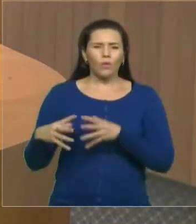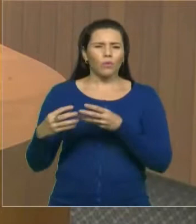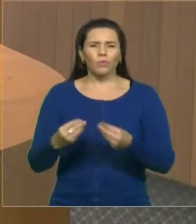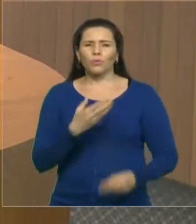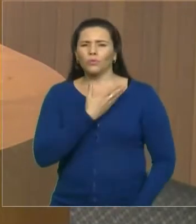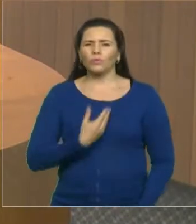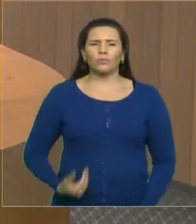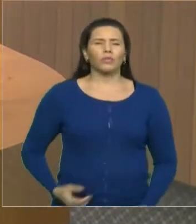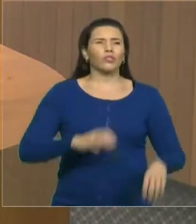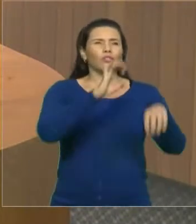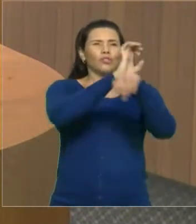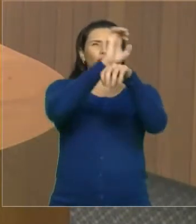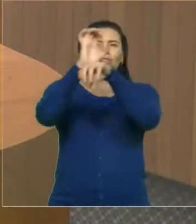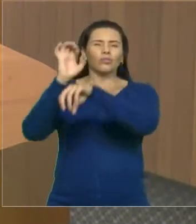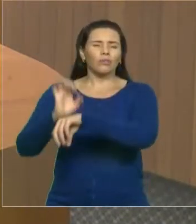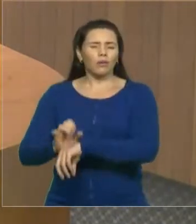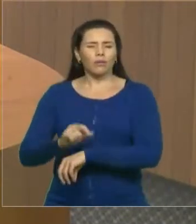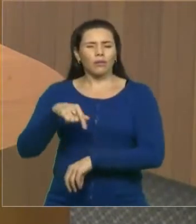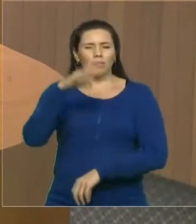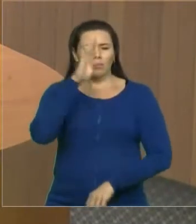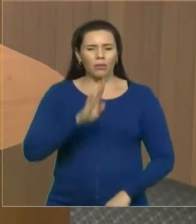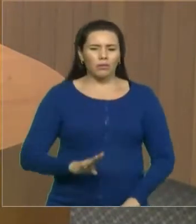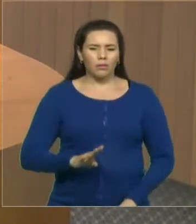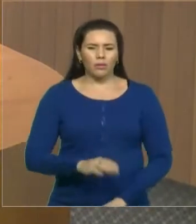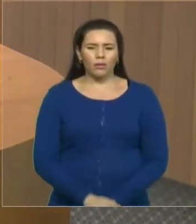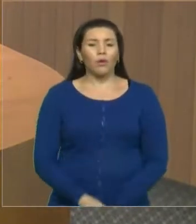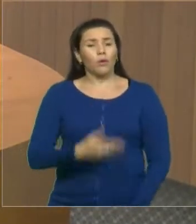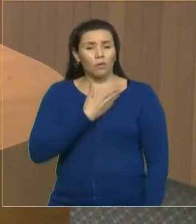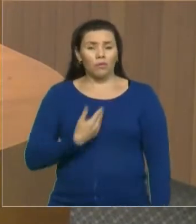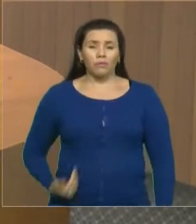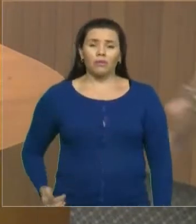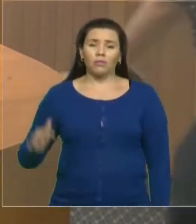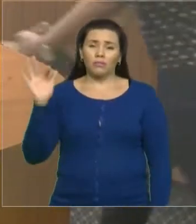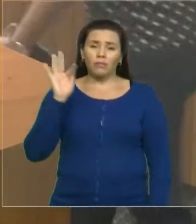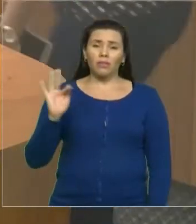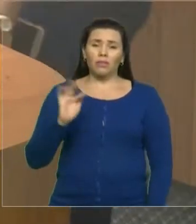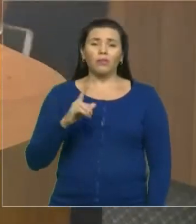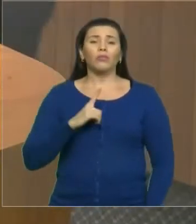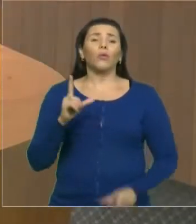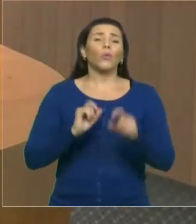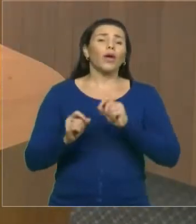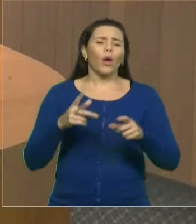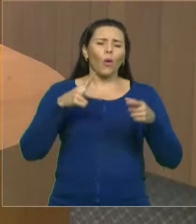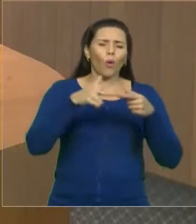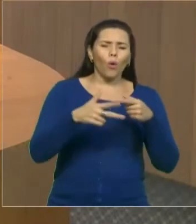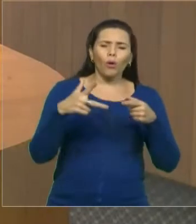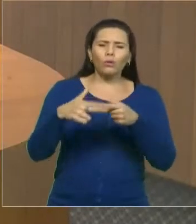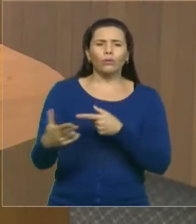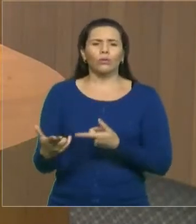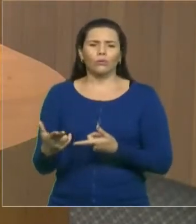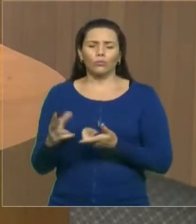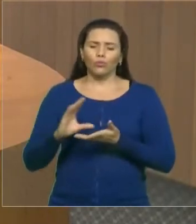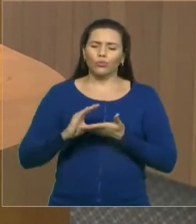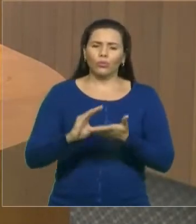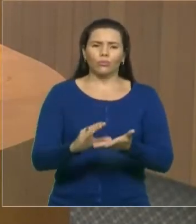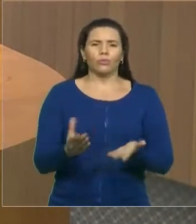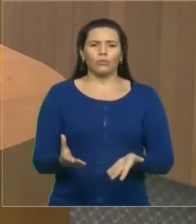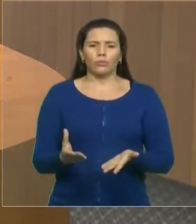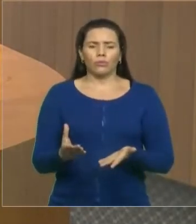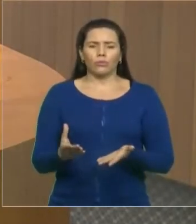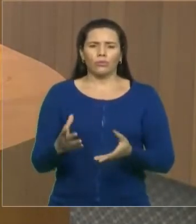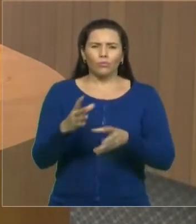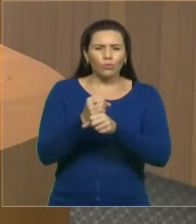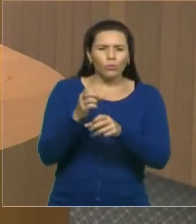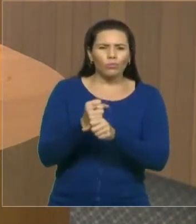todos os governos estaduais, no próprio governo federal, governos municipais, o governo do Maranhão faz